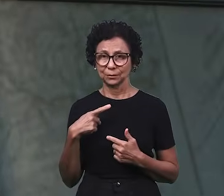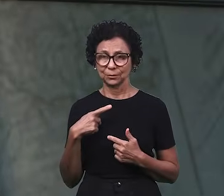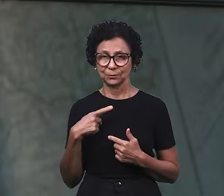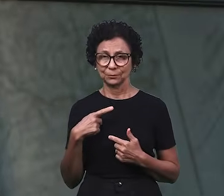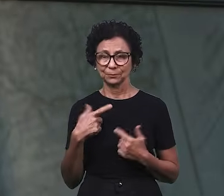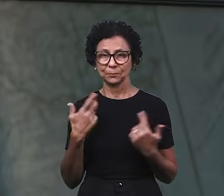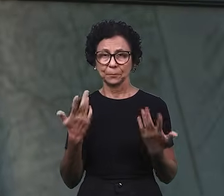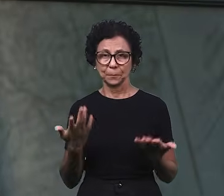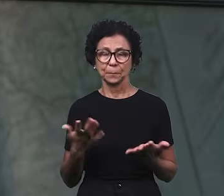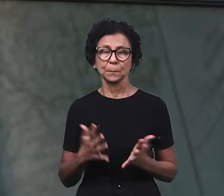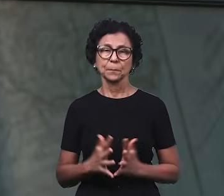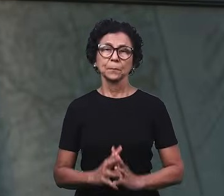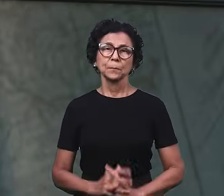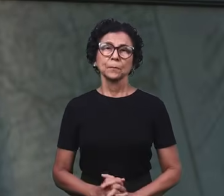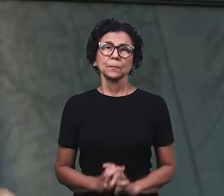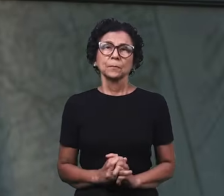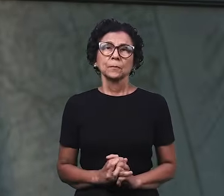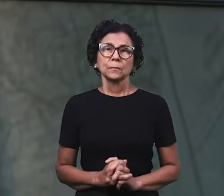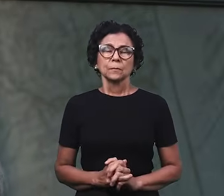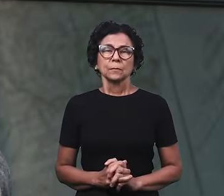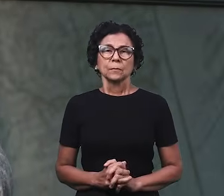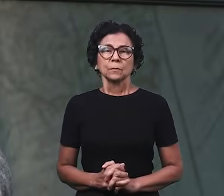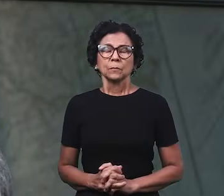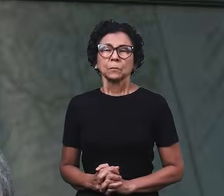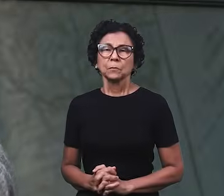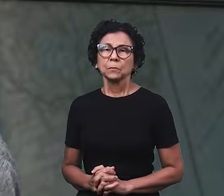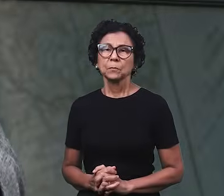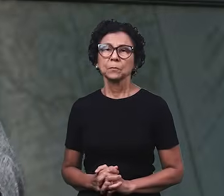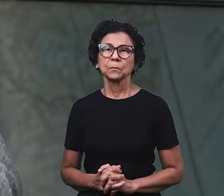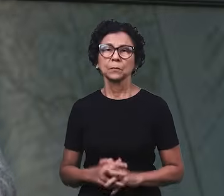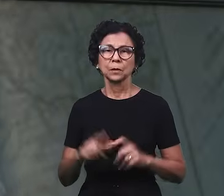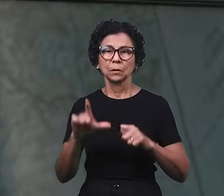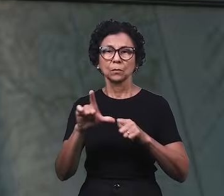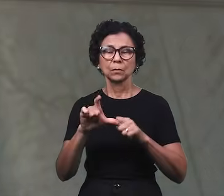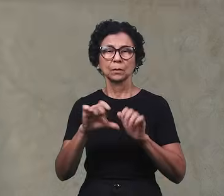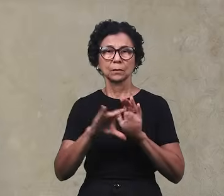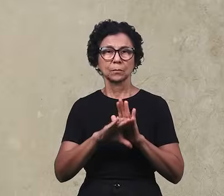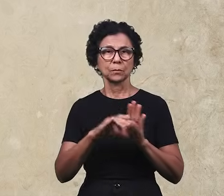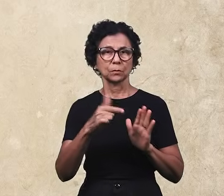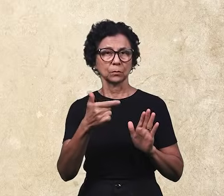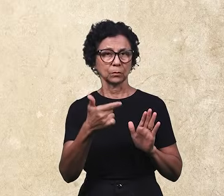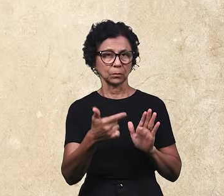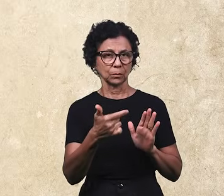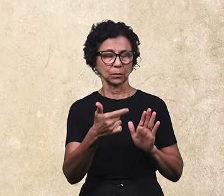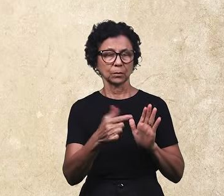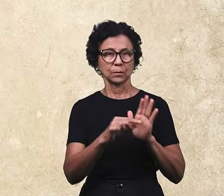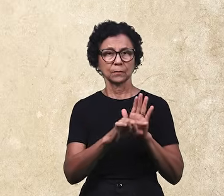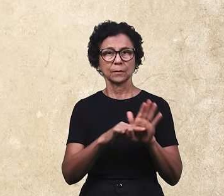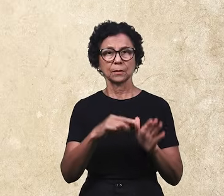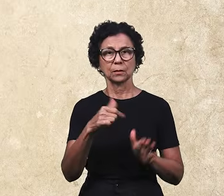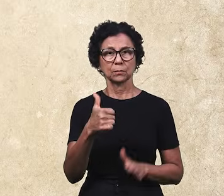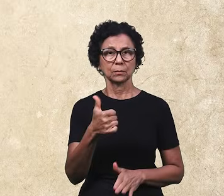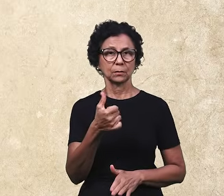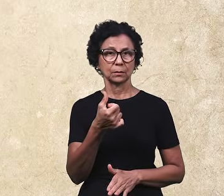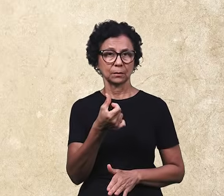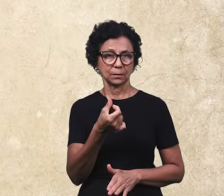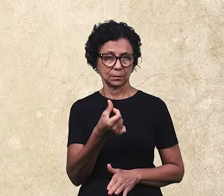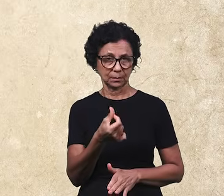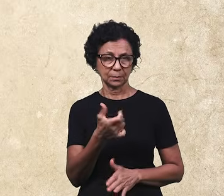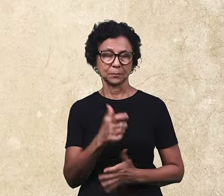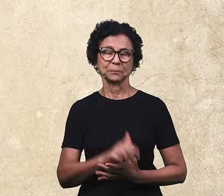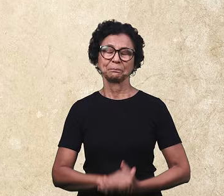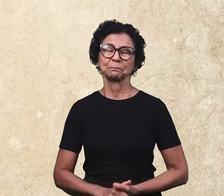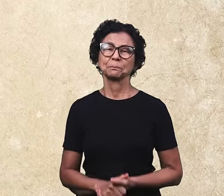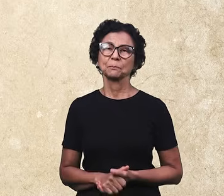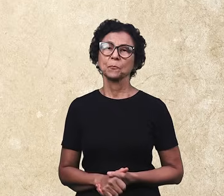dado. Então nós vamos trazer o capítulo 2 do Evangelho de Lucas, no versículo 16,